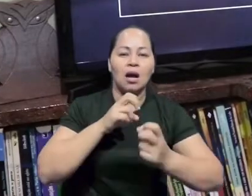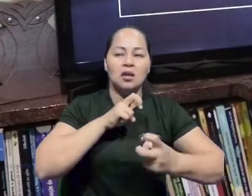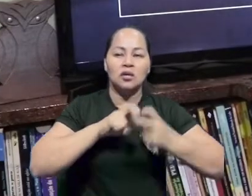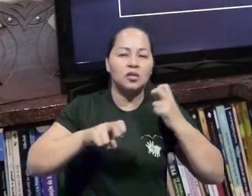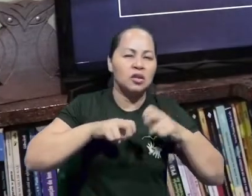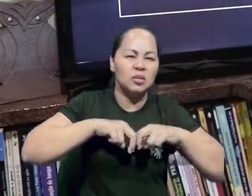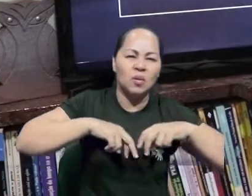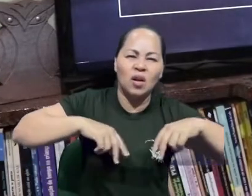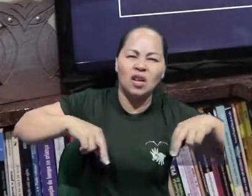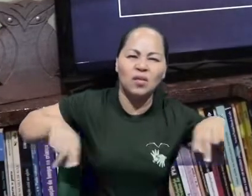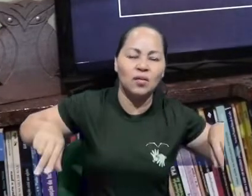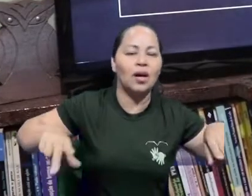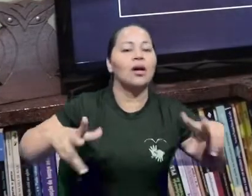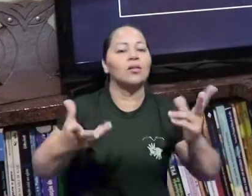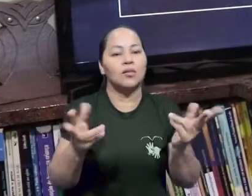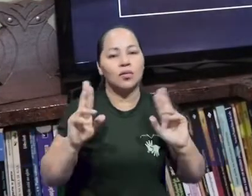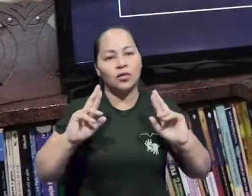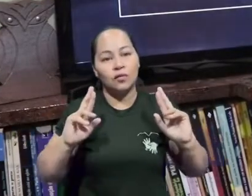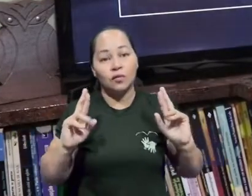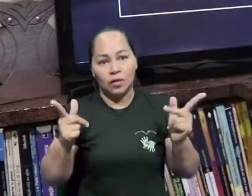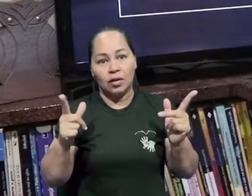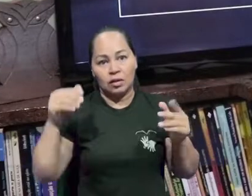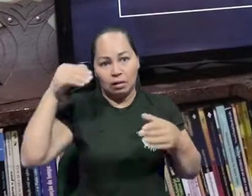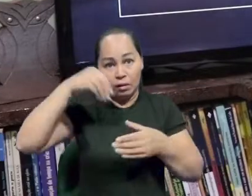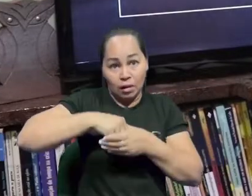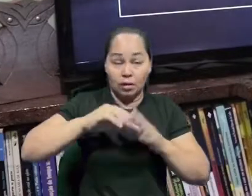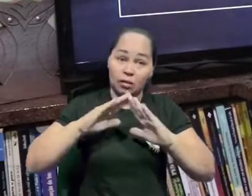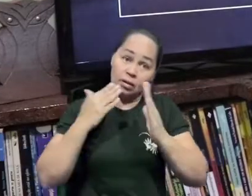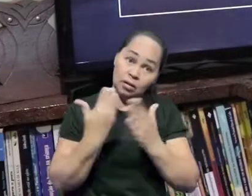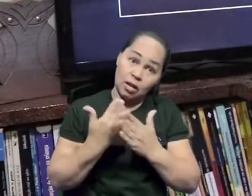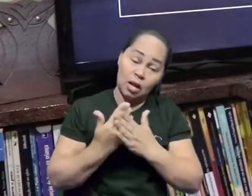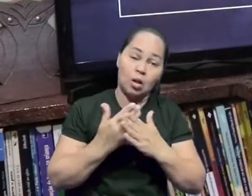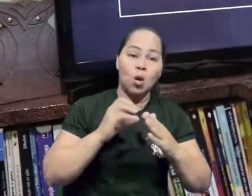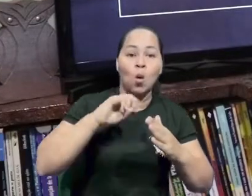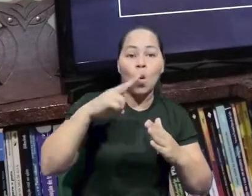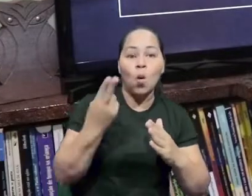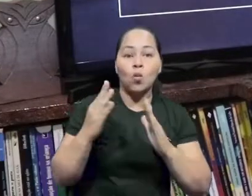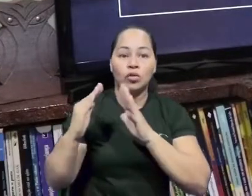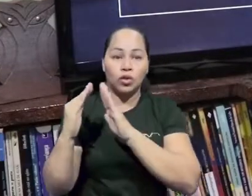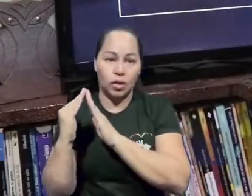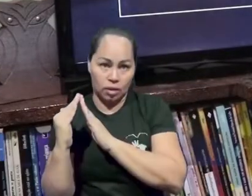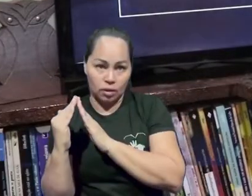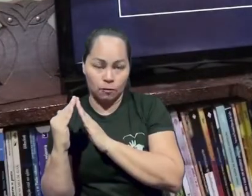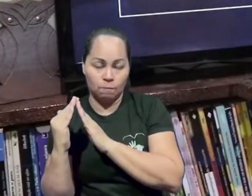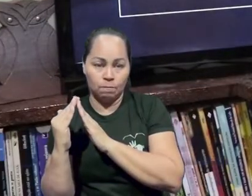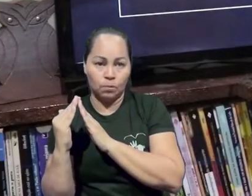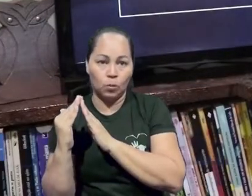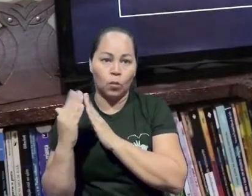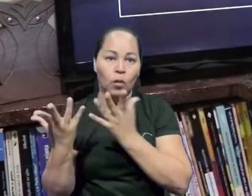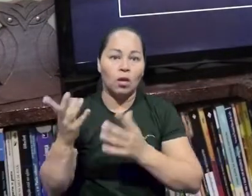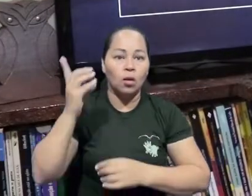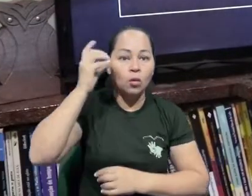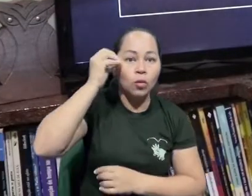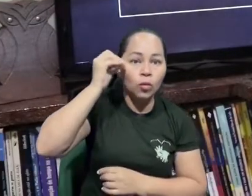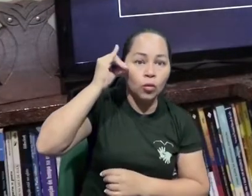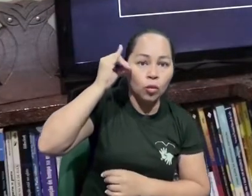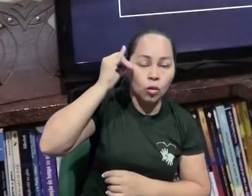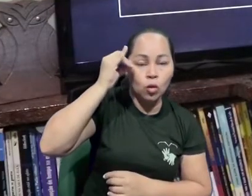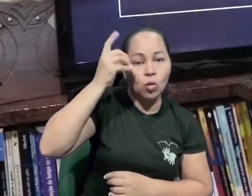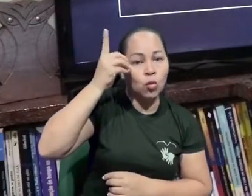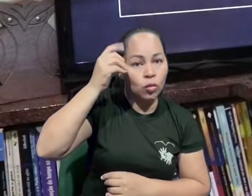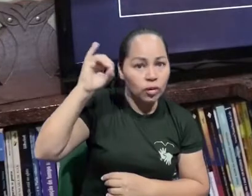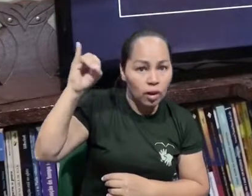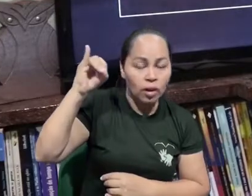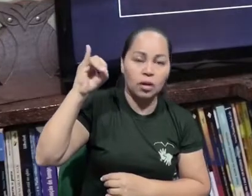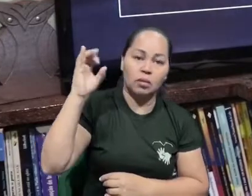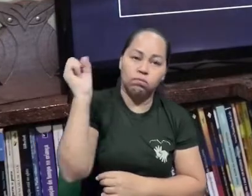esportes, de práticas assim, diferentes da vida diária, do que é rotineiro, de ir para a escola e para casa, né? No caso do DI grave, não